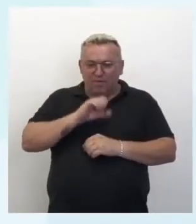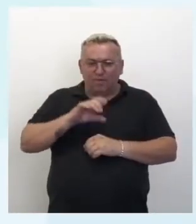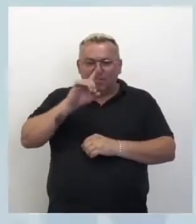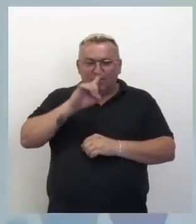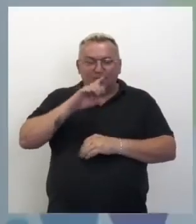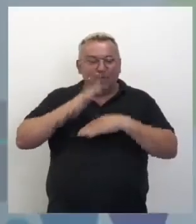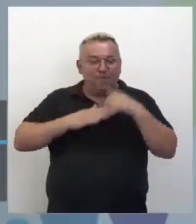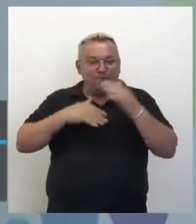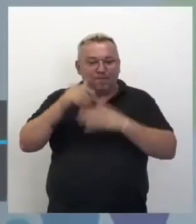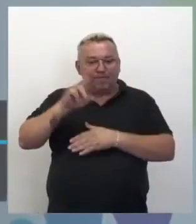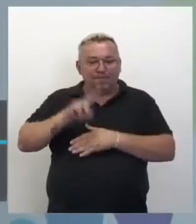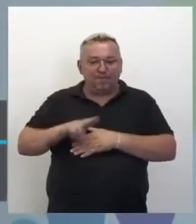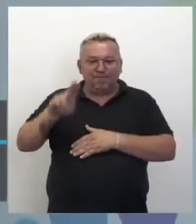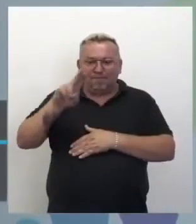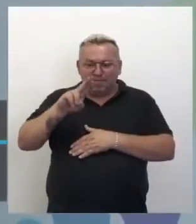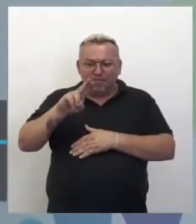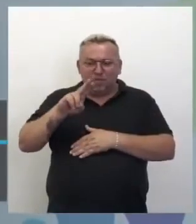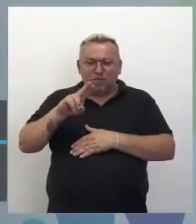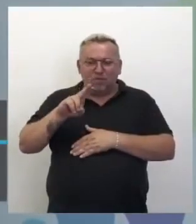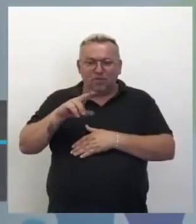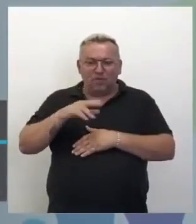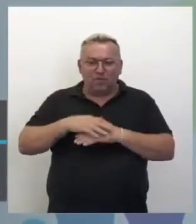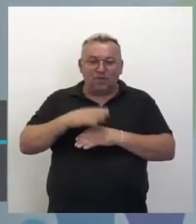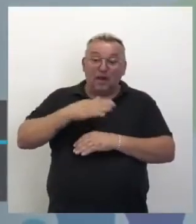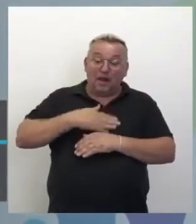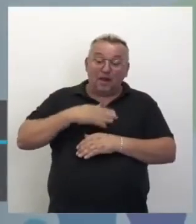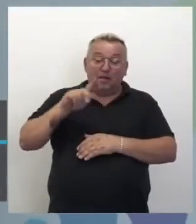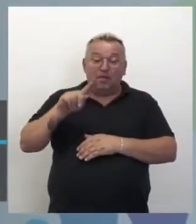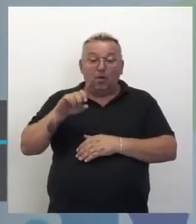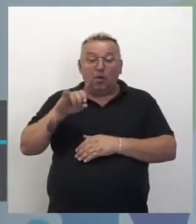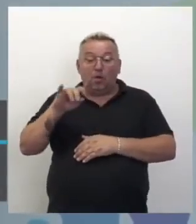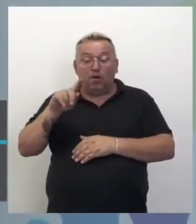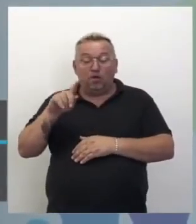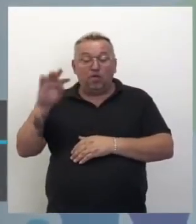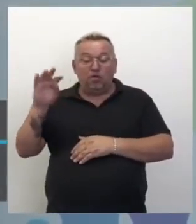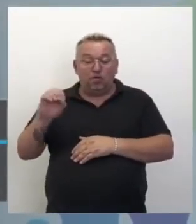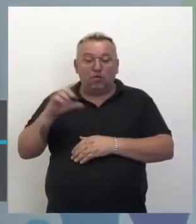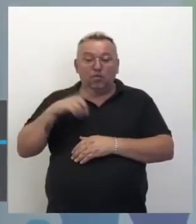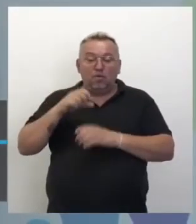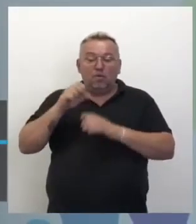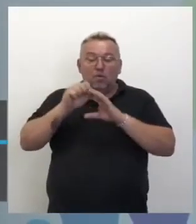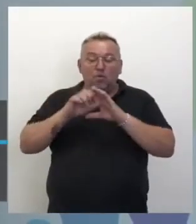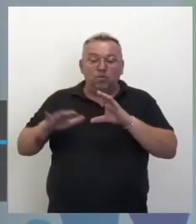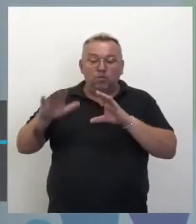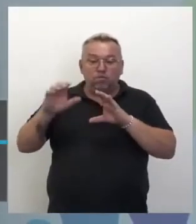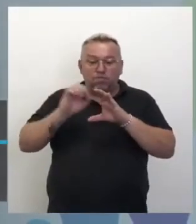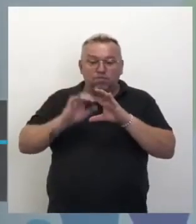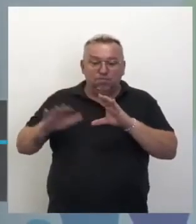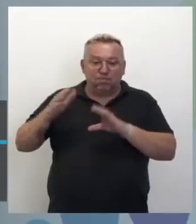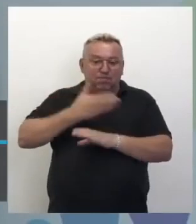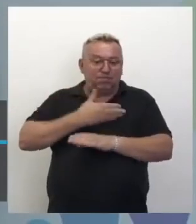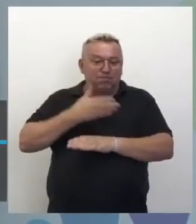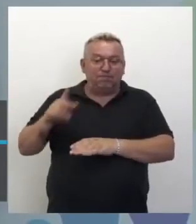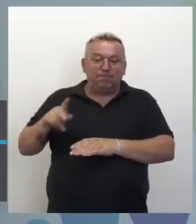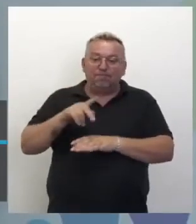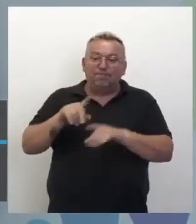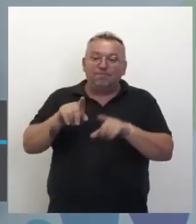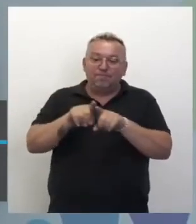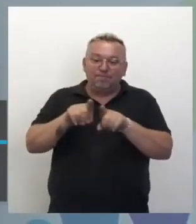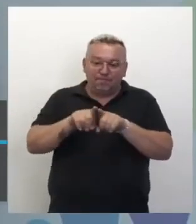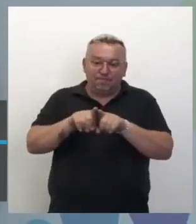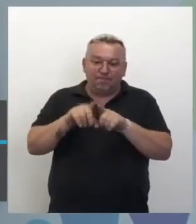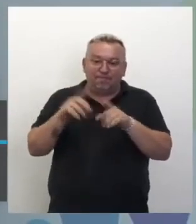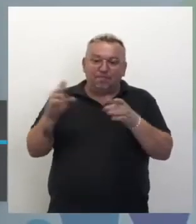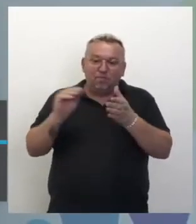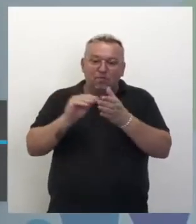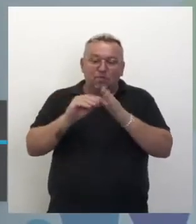aí, usando sempre going to, você vai começar lá, I'm going to, coloca lá. Vocês podem compartilhar com seus colegas, com seus professores aí, se você quiser colocar lá